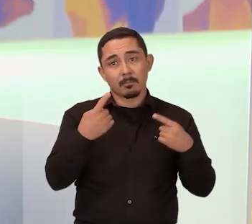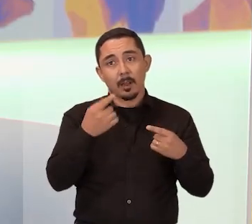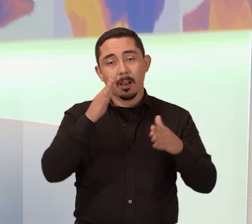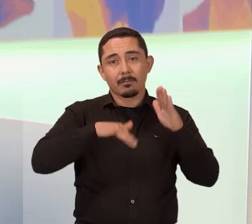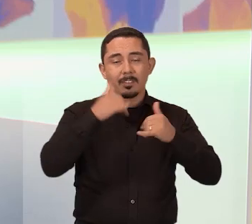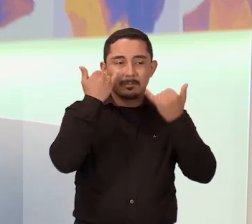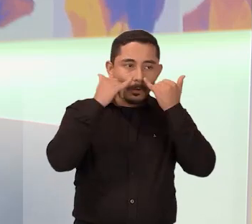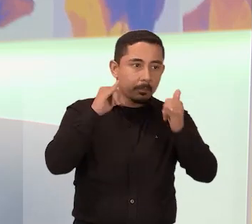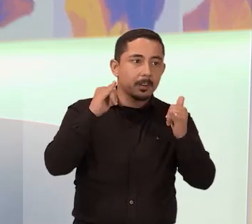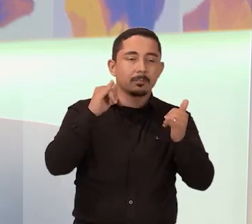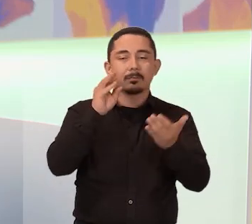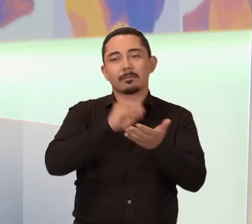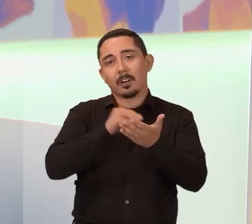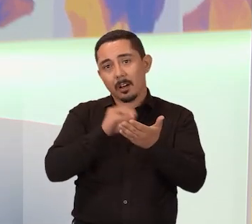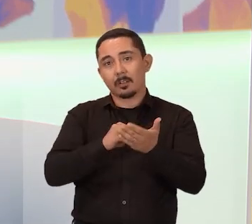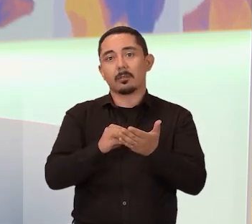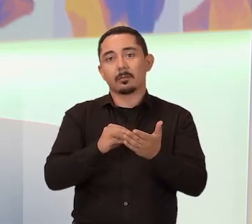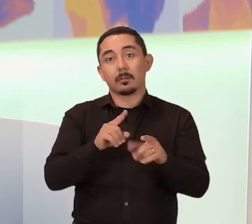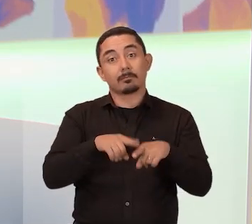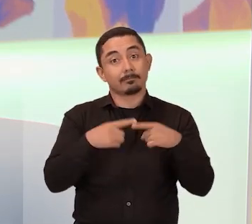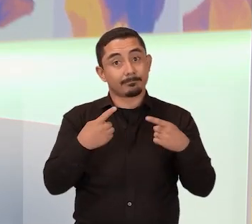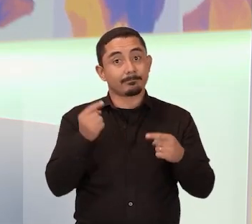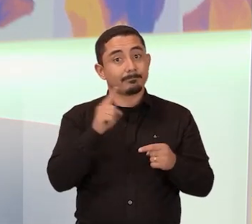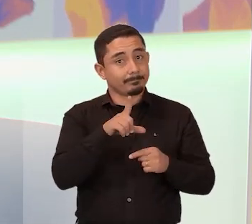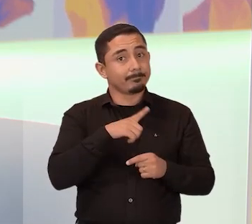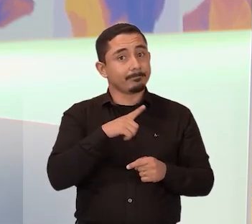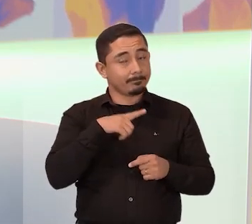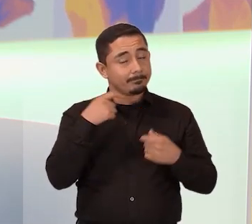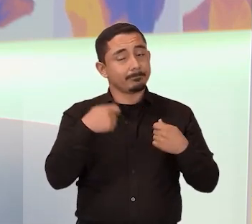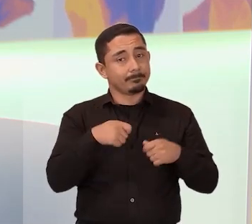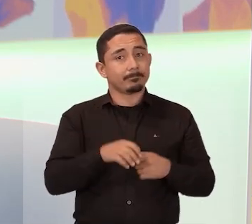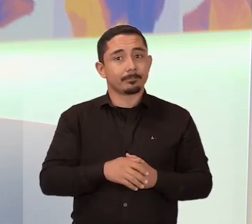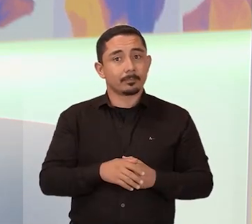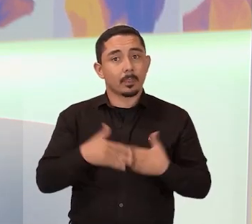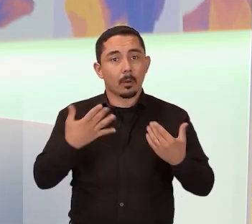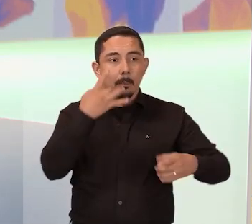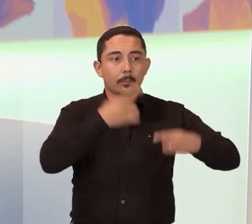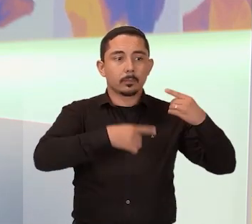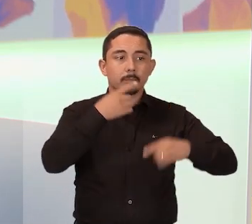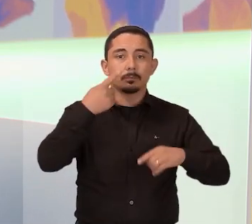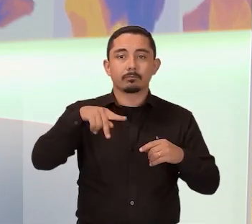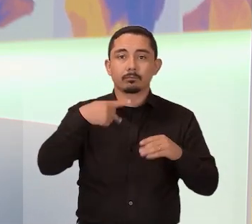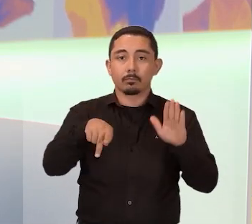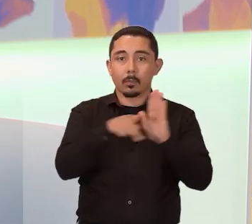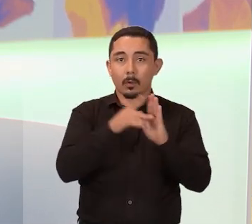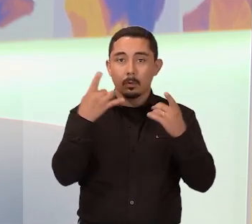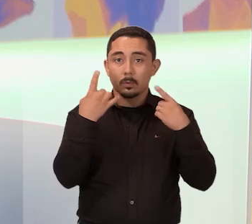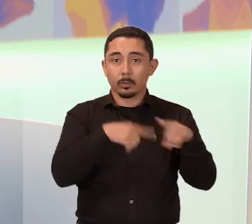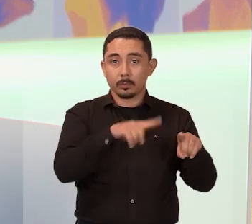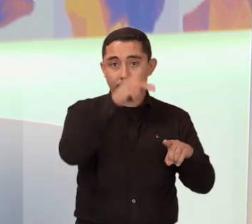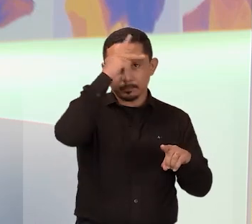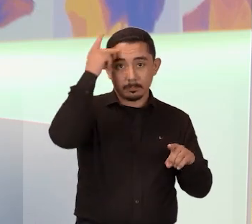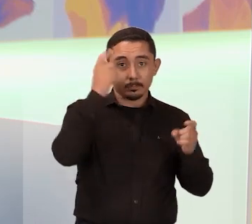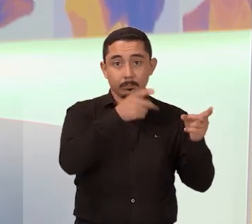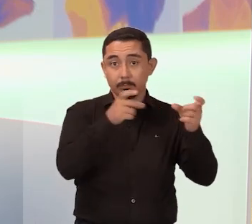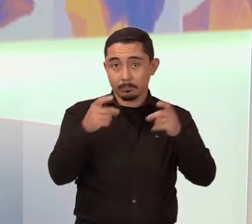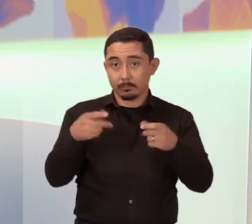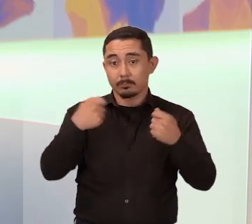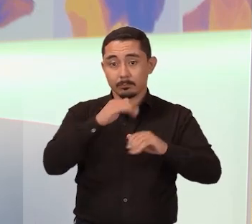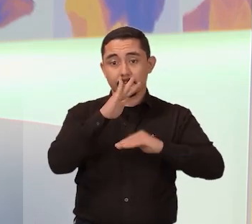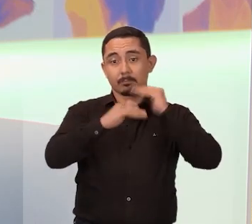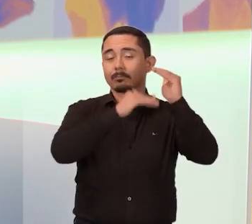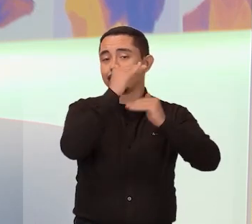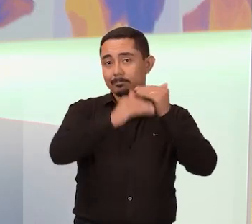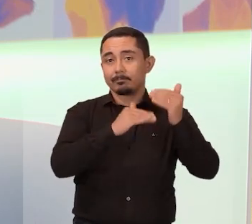ausência de dado, é uma informação, é um dado também, né? E é por isso que a política pública de enfrentamento ao tráfico de pessoas